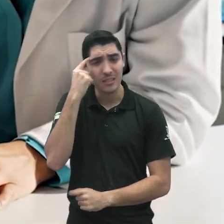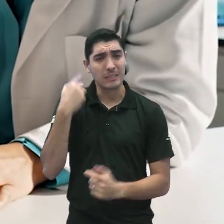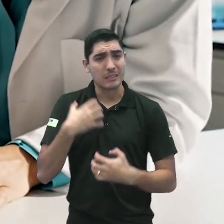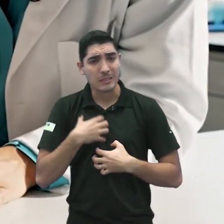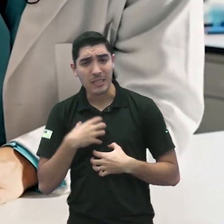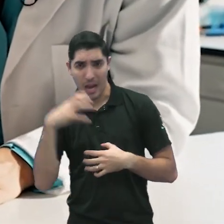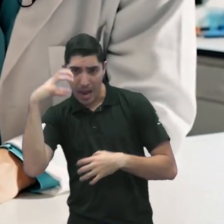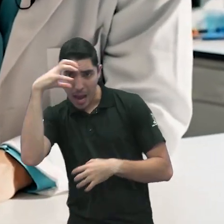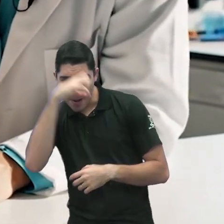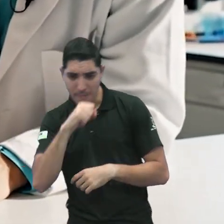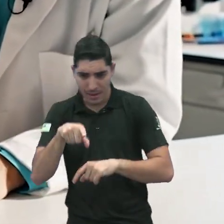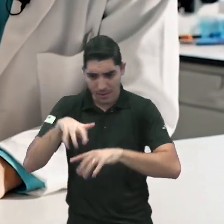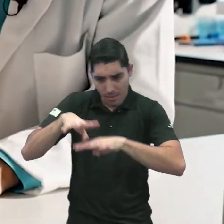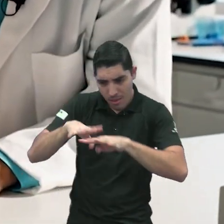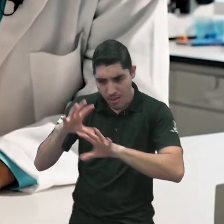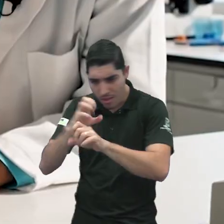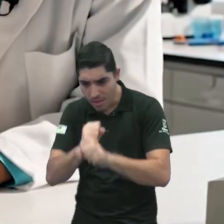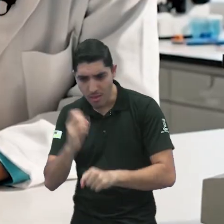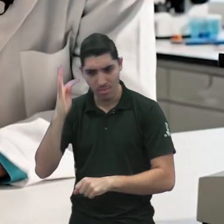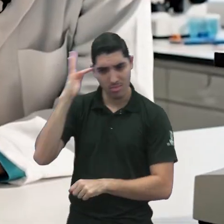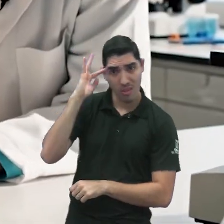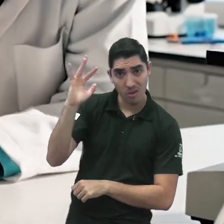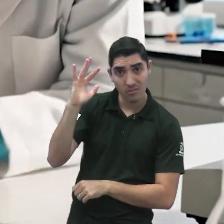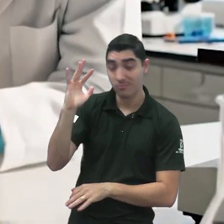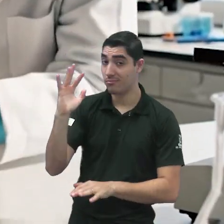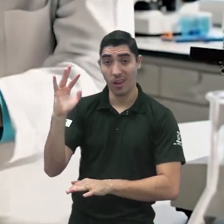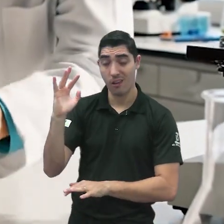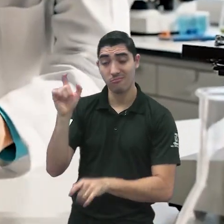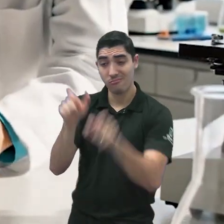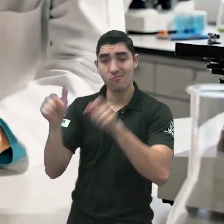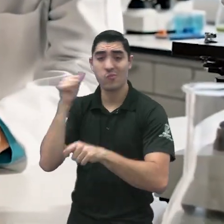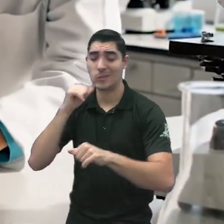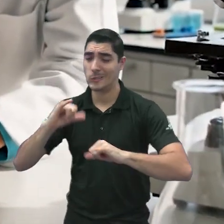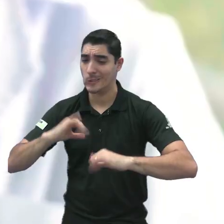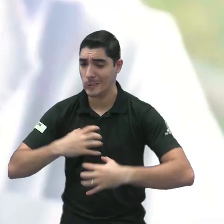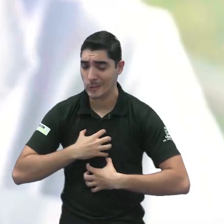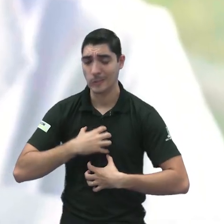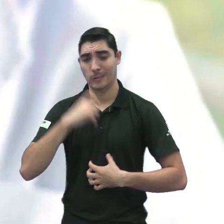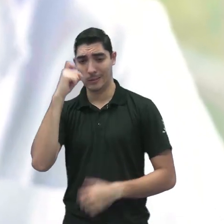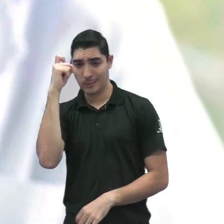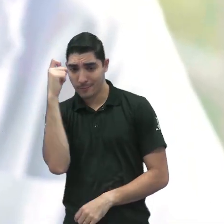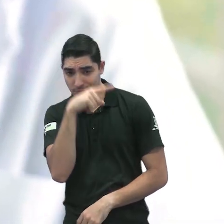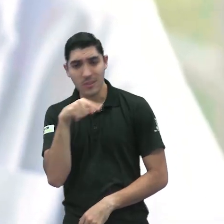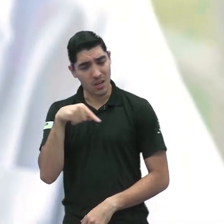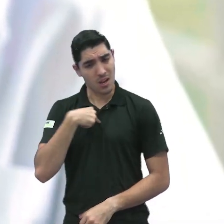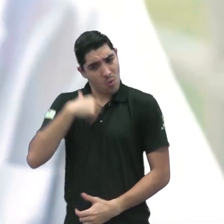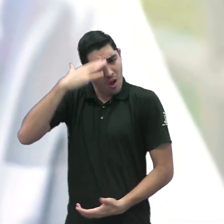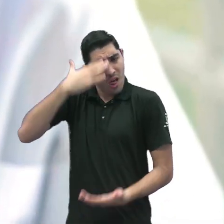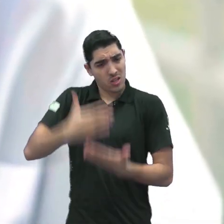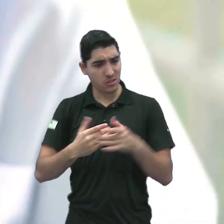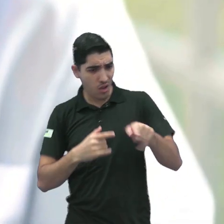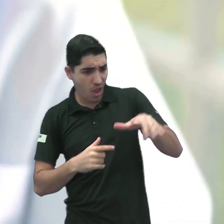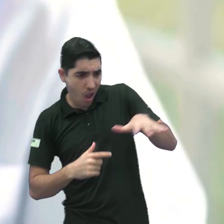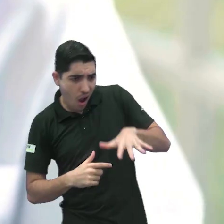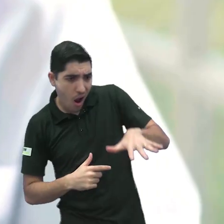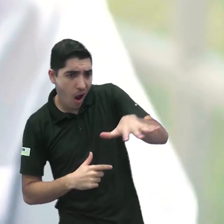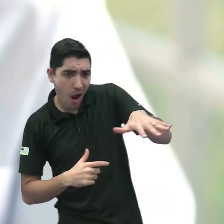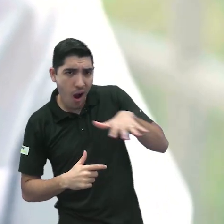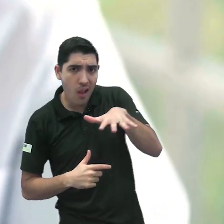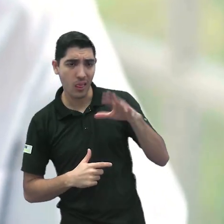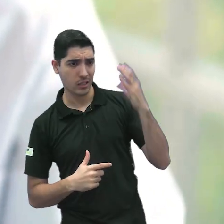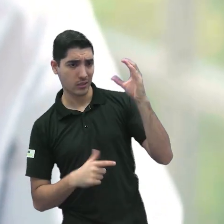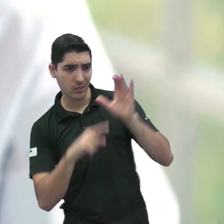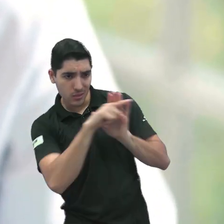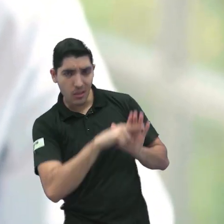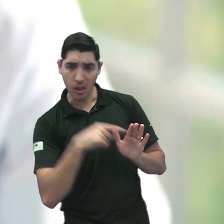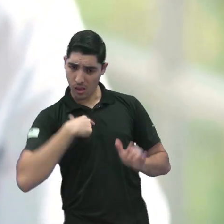entender fórmulas ou teorias, mas acreditar que esse também pode ser o lugar delas. E mesmo nos tempos